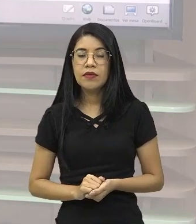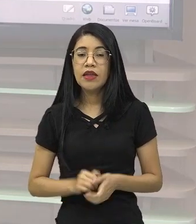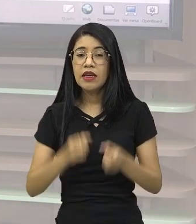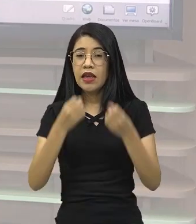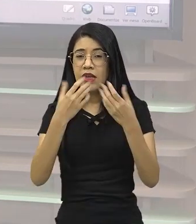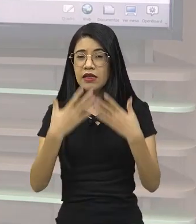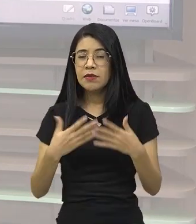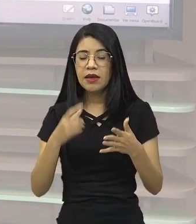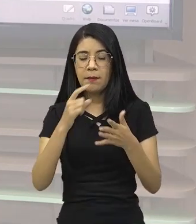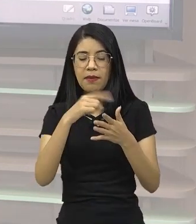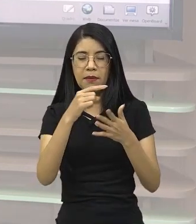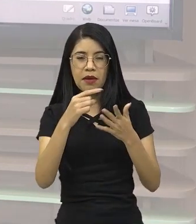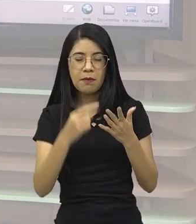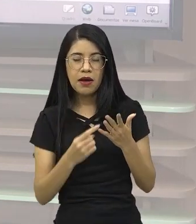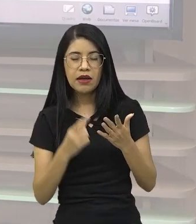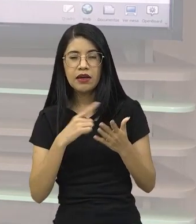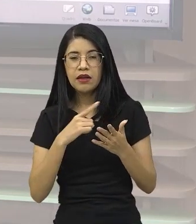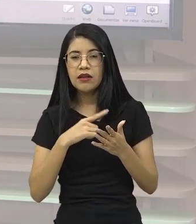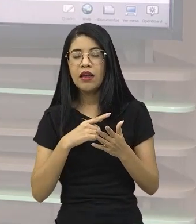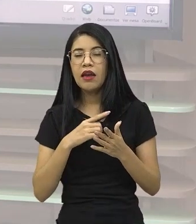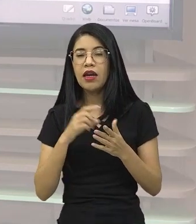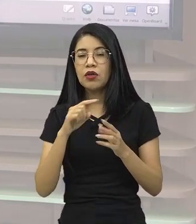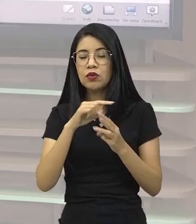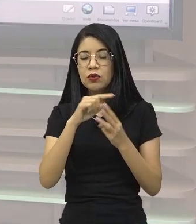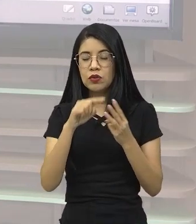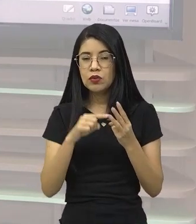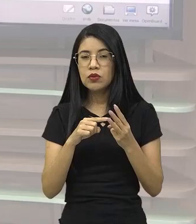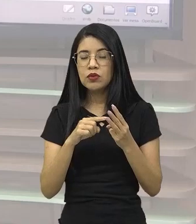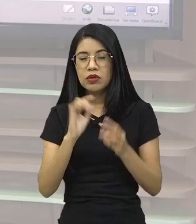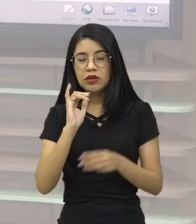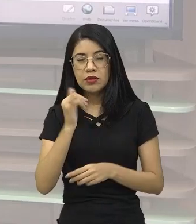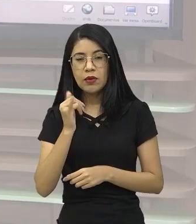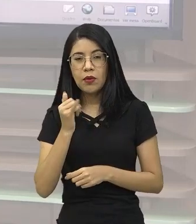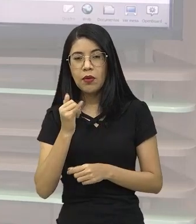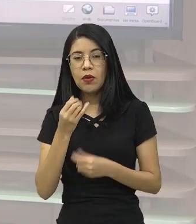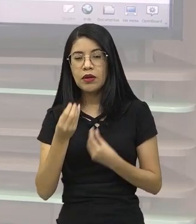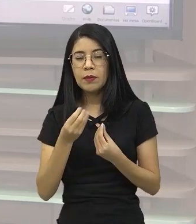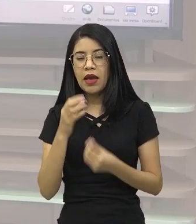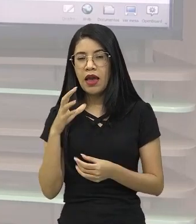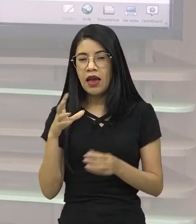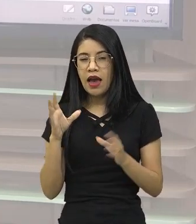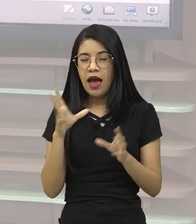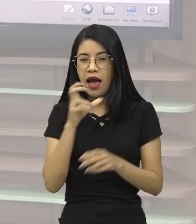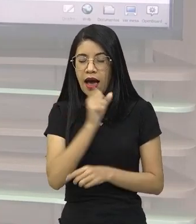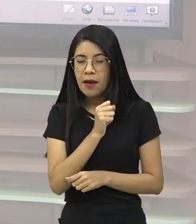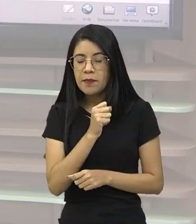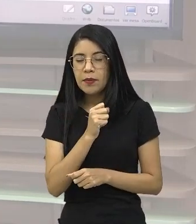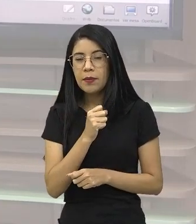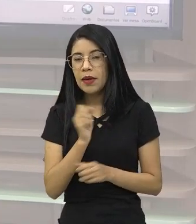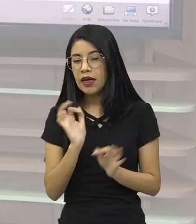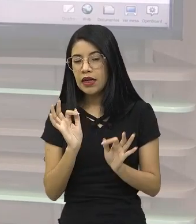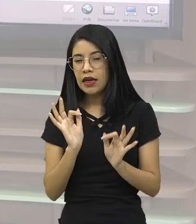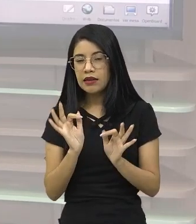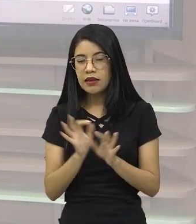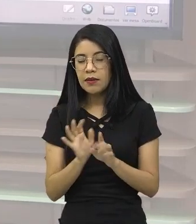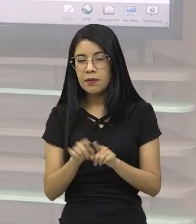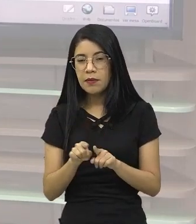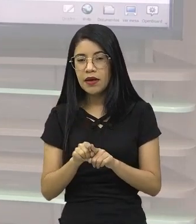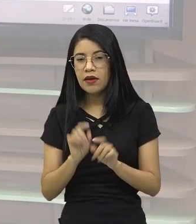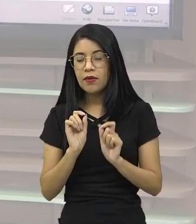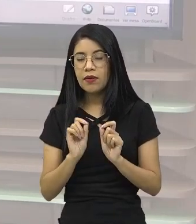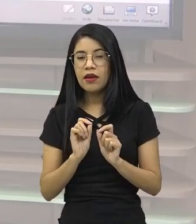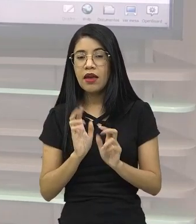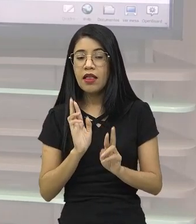dos elementos que tem no mini-conto, no microconto e no nanoconto, como a brevidade, por exemplo, o fato dele ser breve, nos remete a quê?